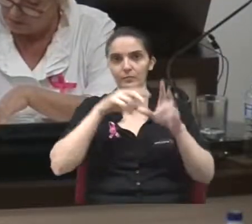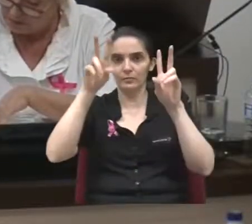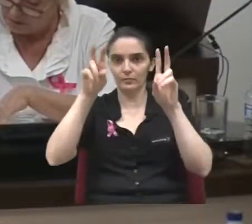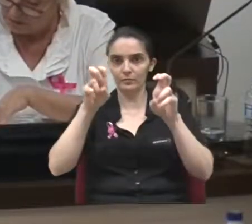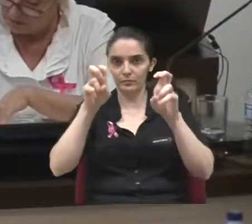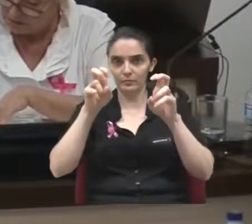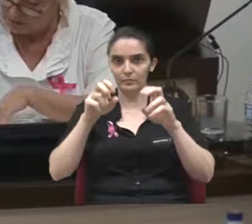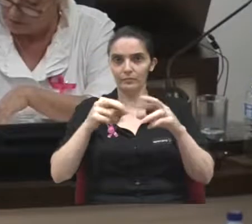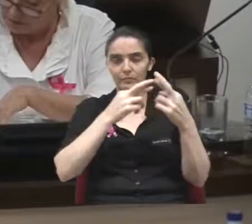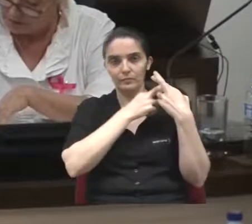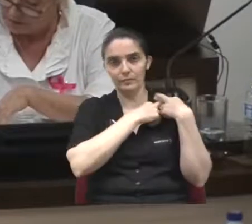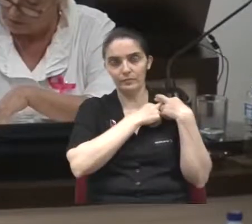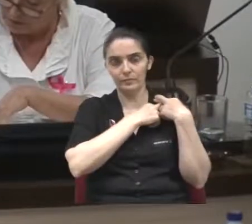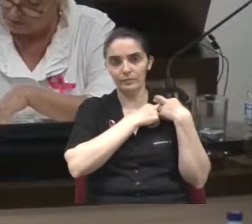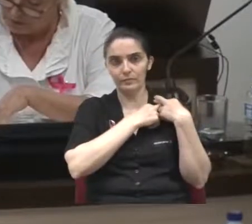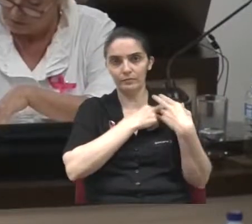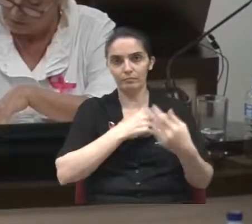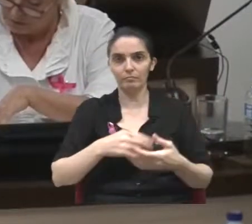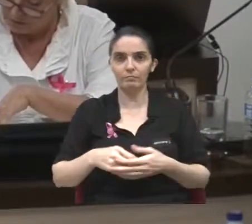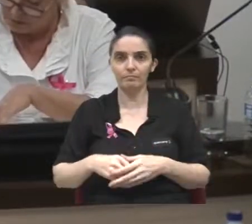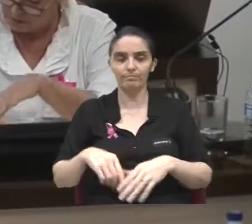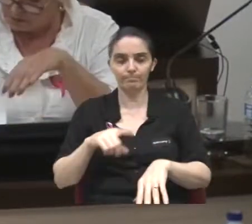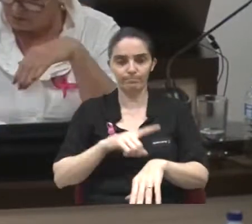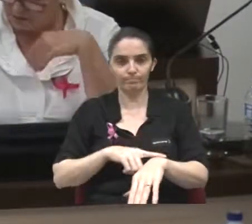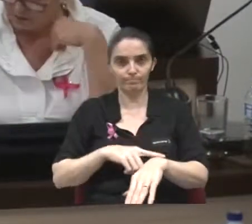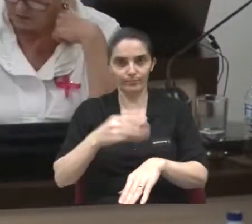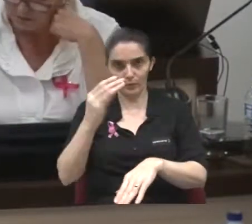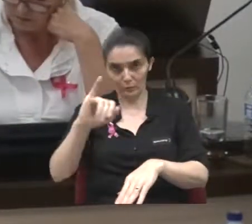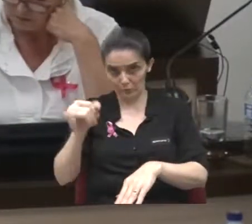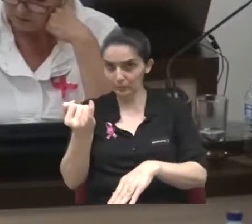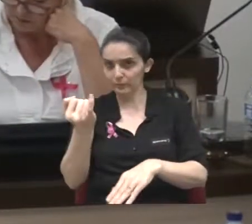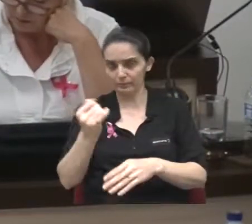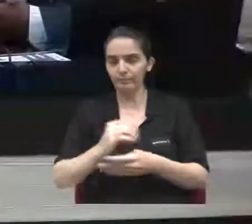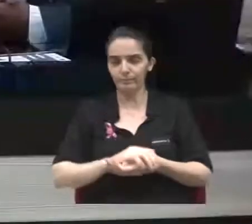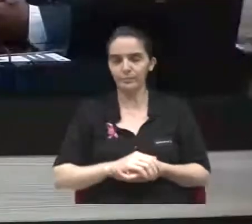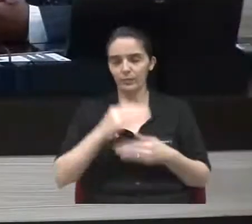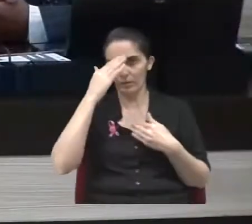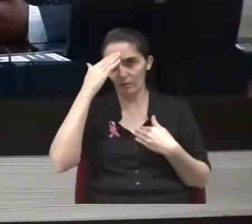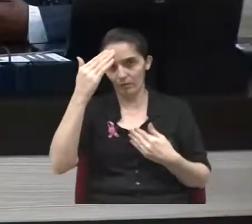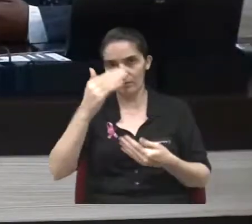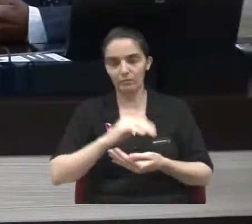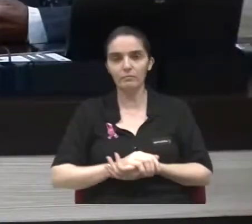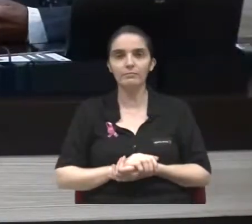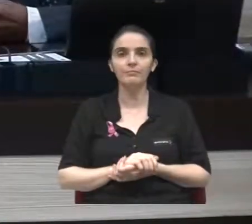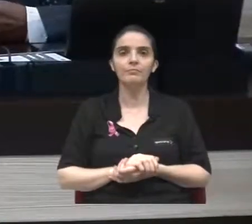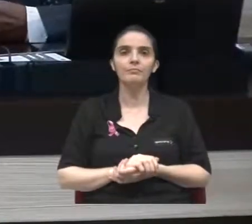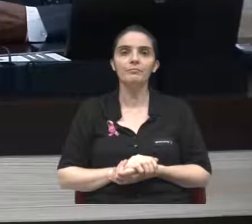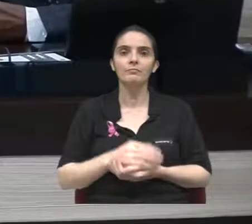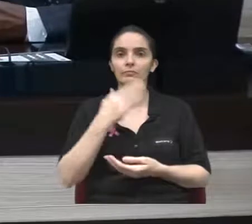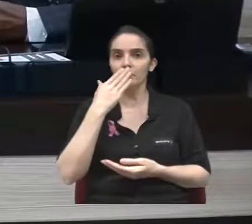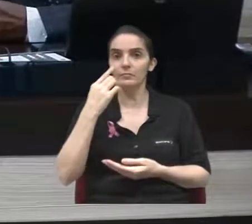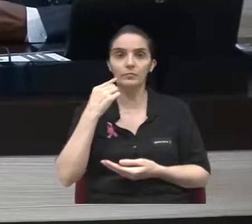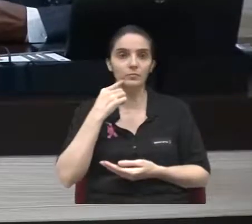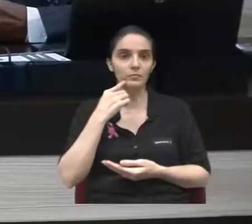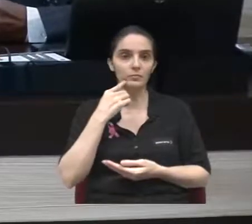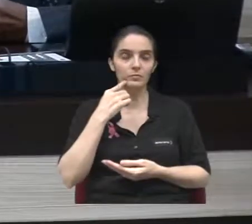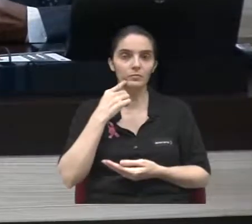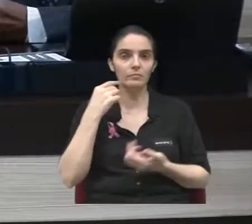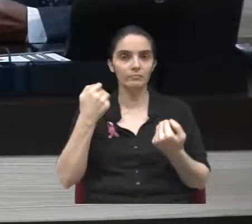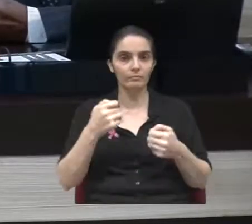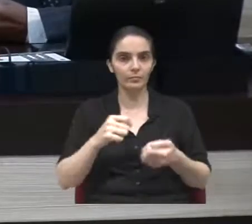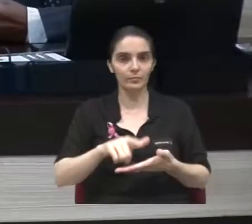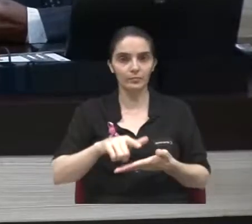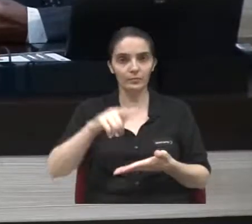possa ler o máximo possível de requerimentos. Obrigado, presidente. A solicitação do vereador Cleiton Silva precisa de anuência dos